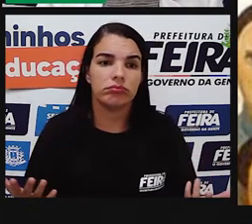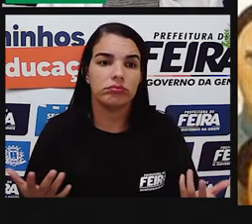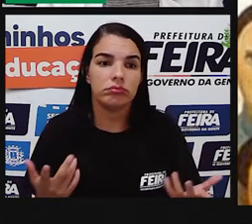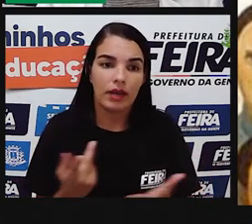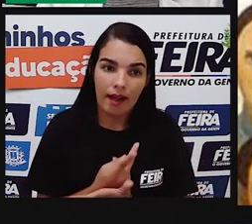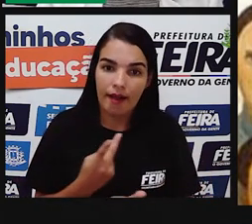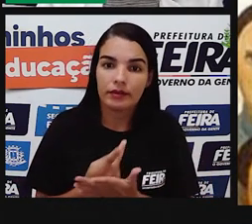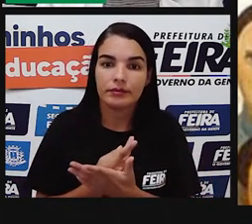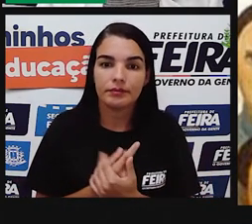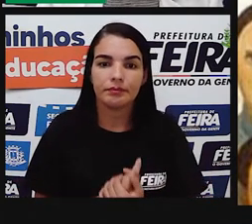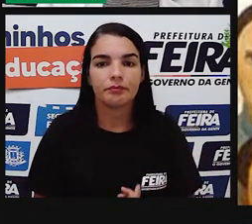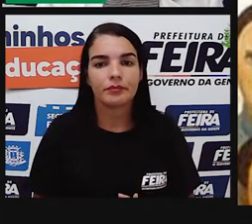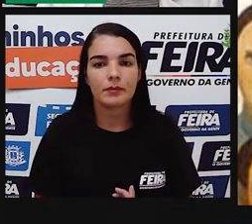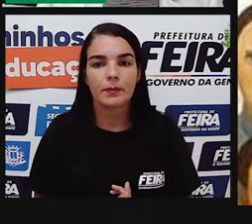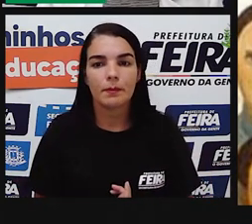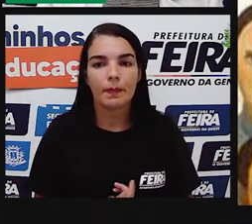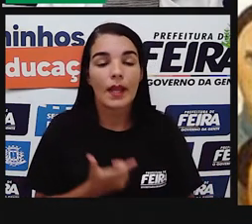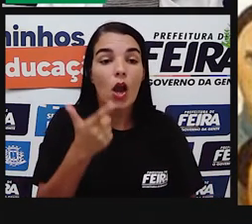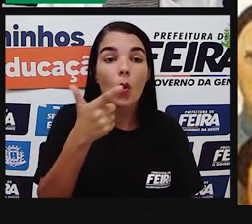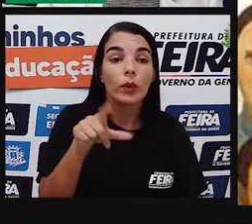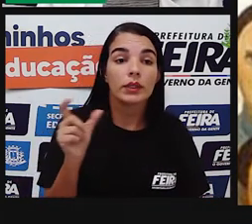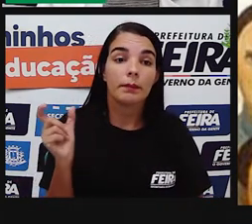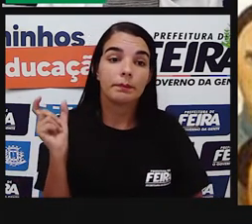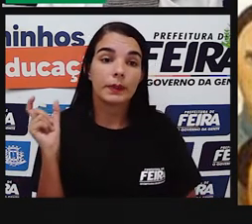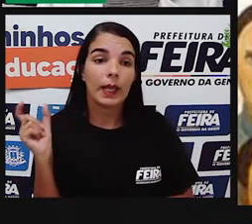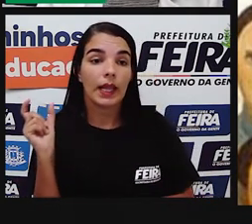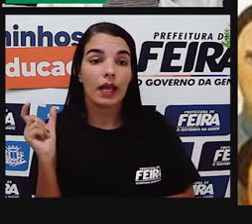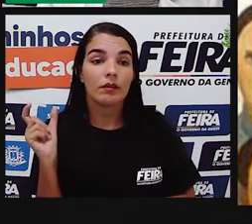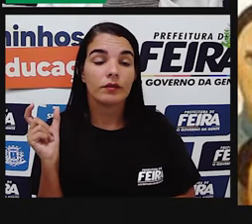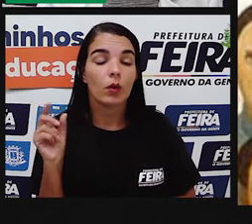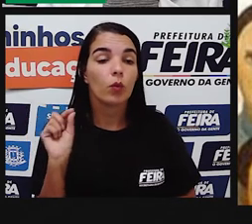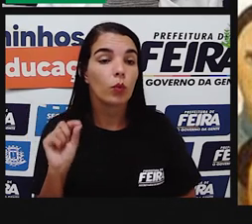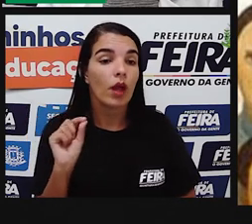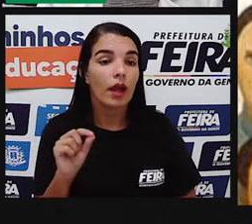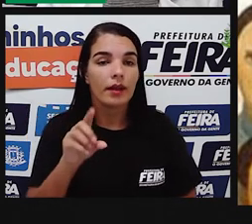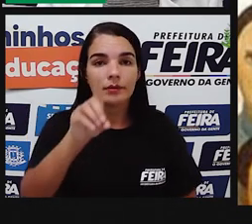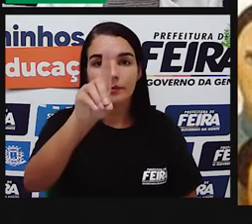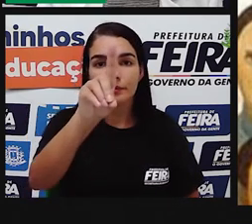E a outra palavrinha é a discriminação.